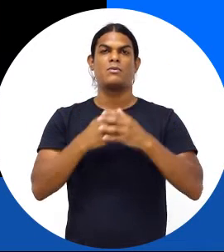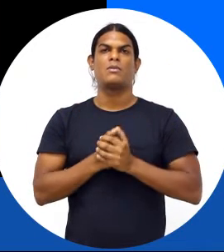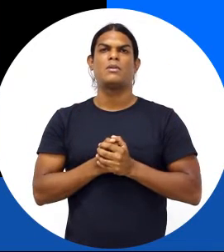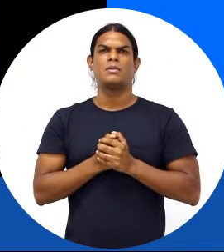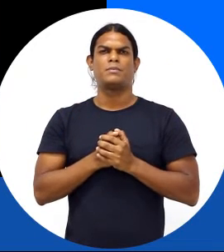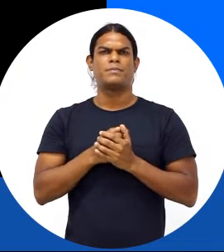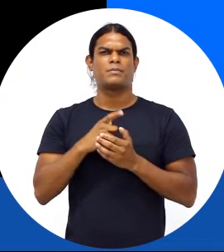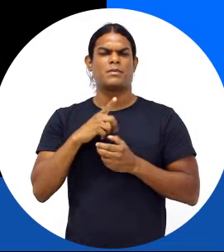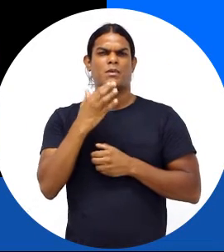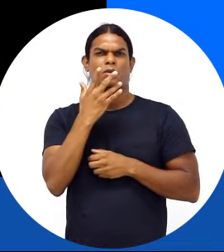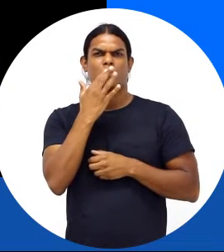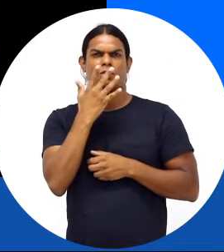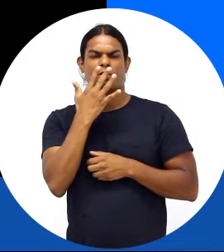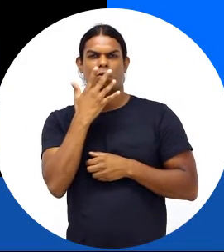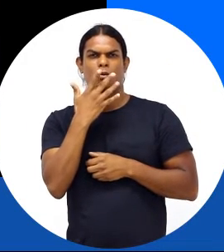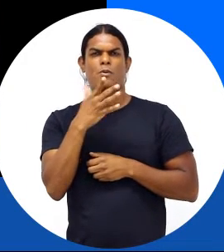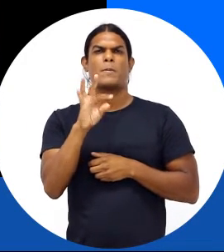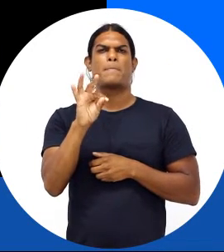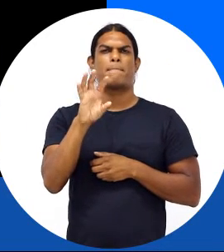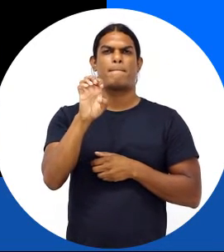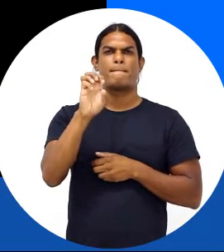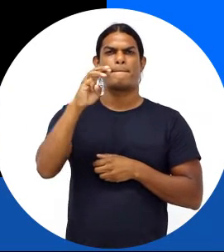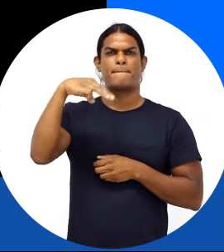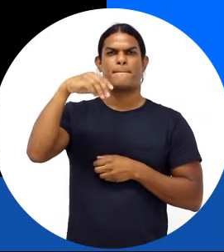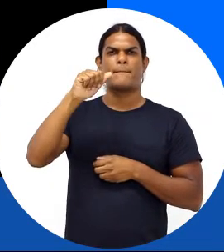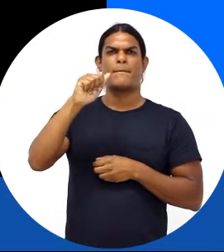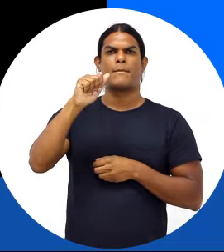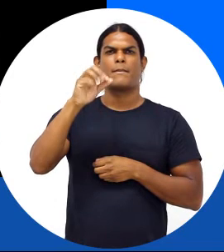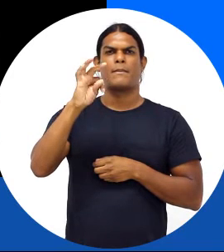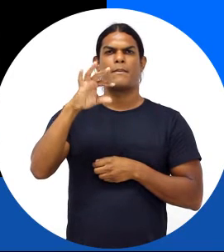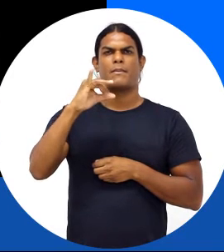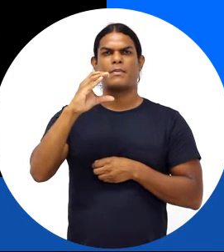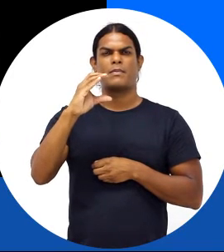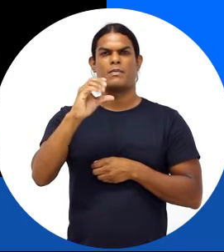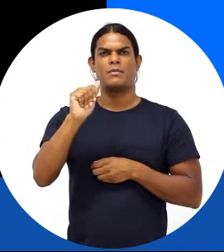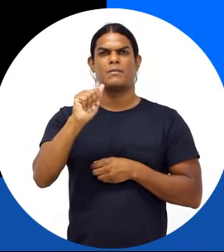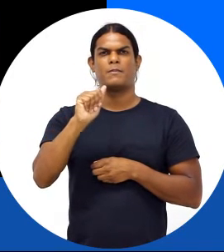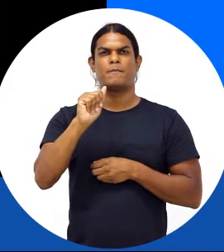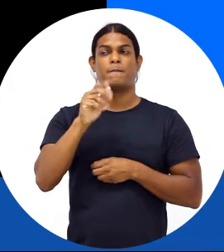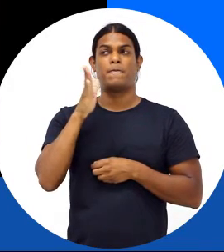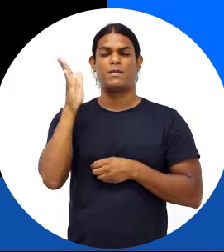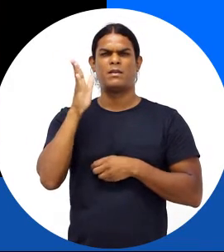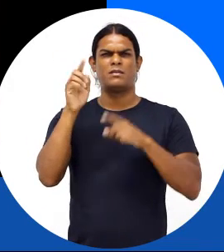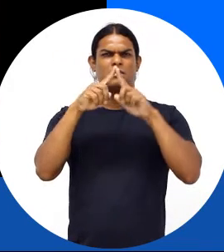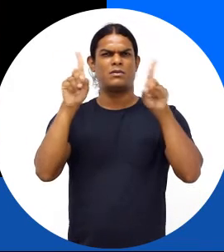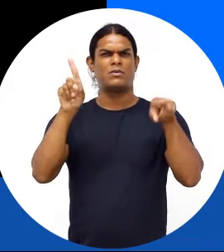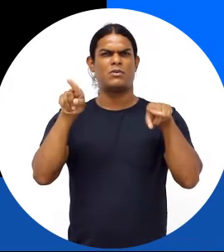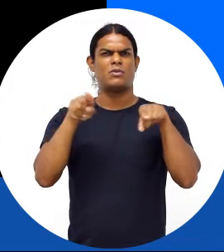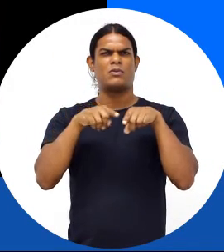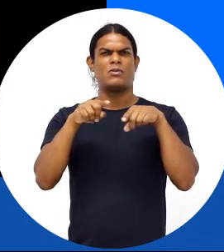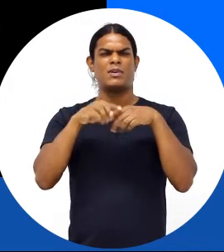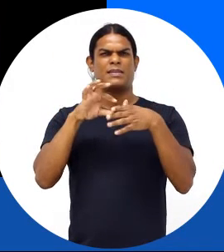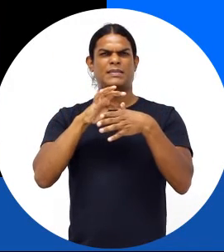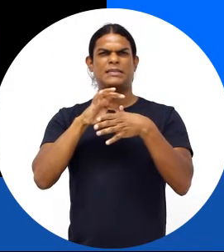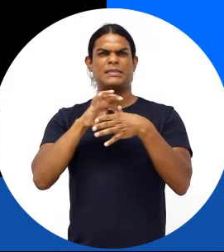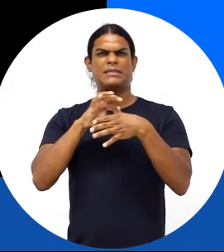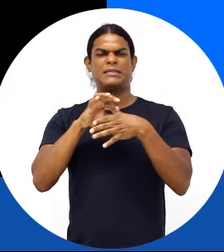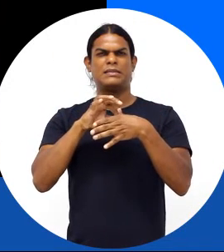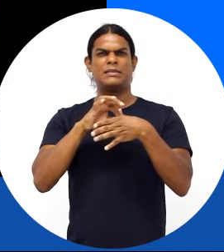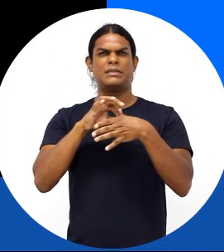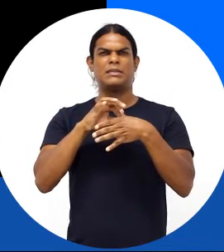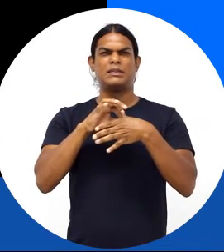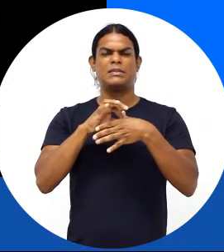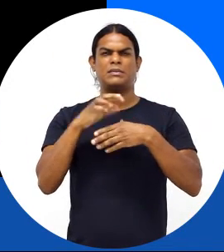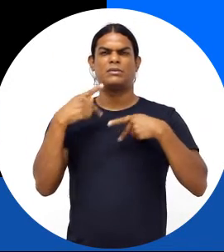composição, cor, temática. Se você está sugerindo que carne putrefata é arte, mas ainda que é boa, o que nós vamos